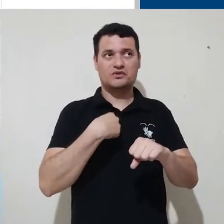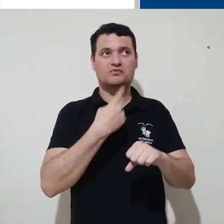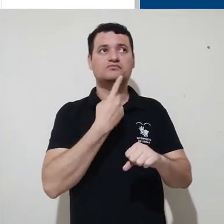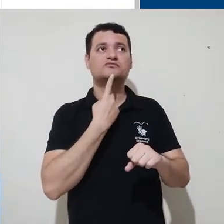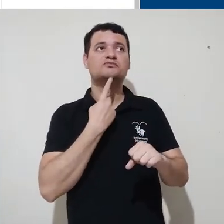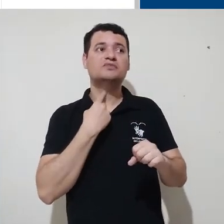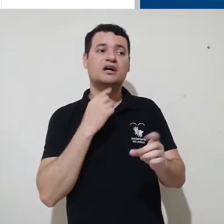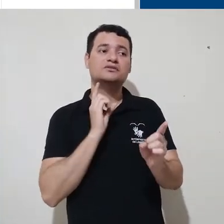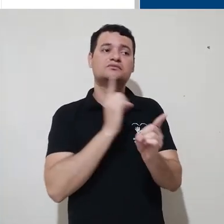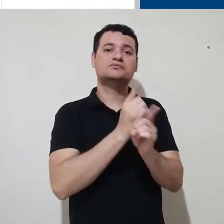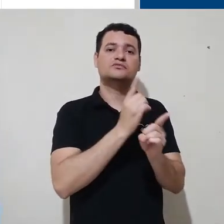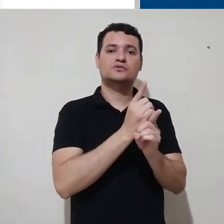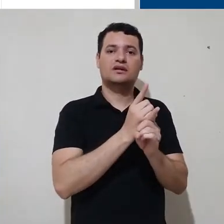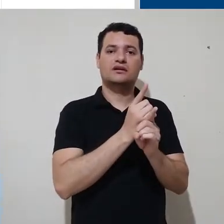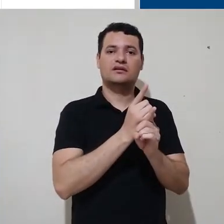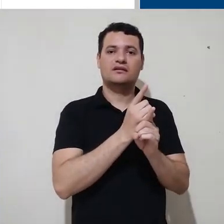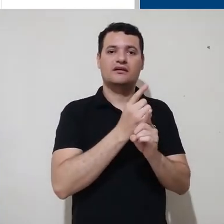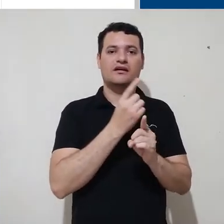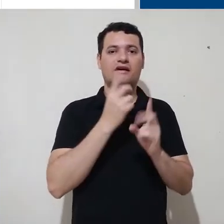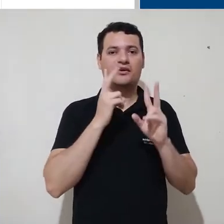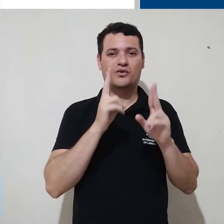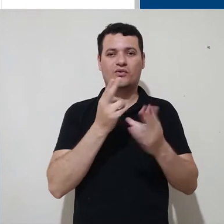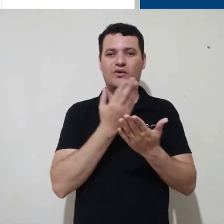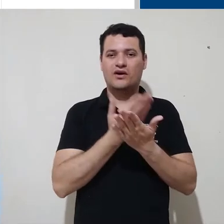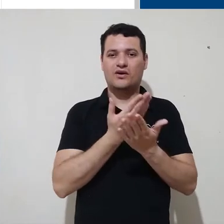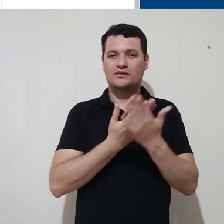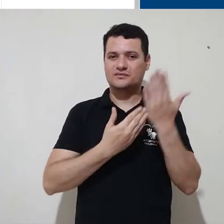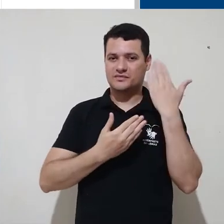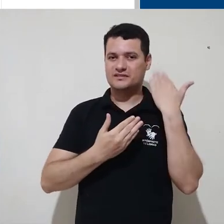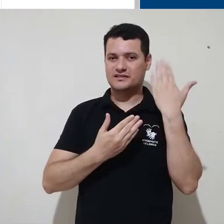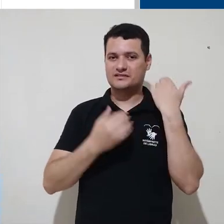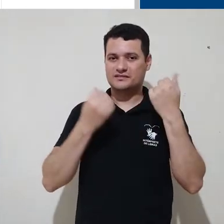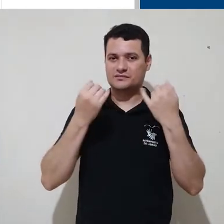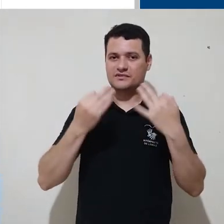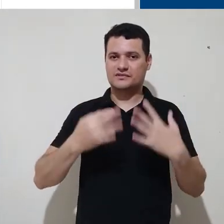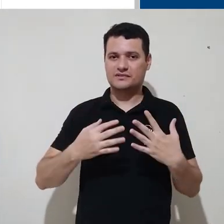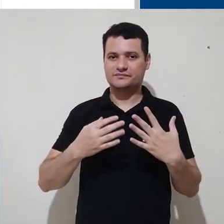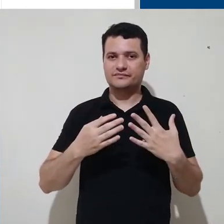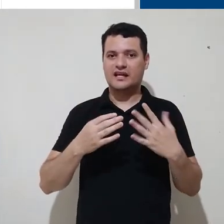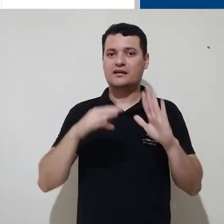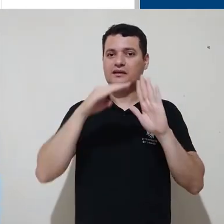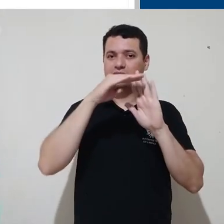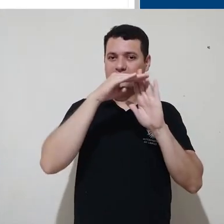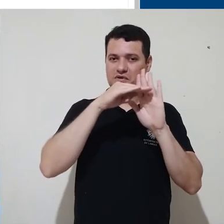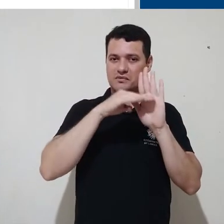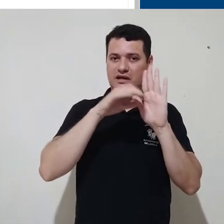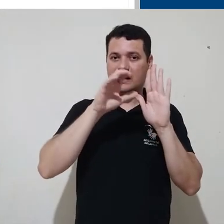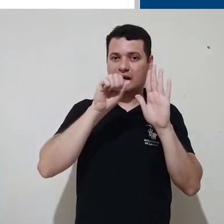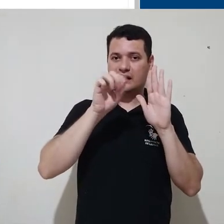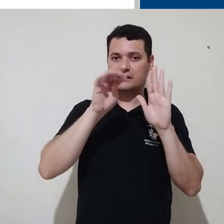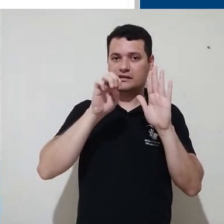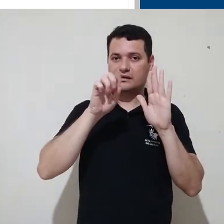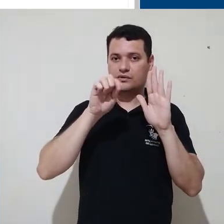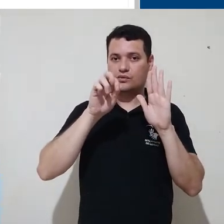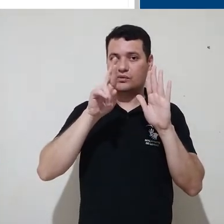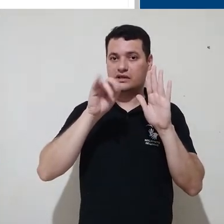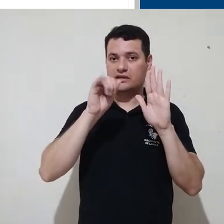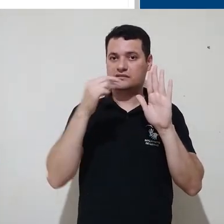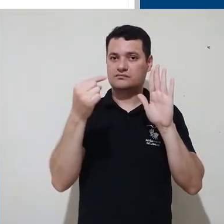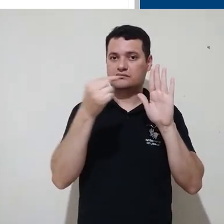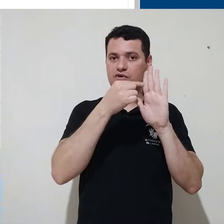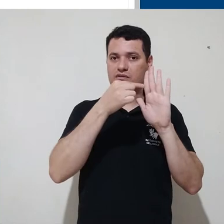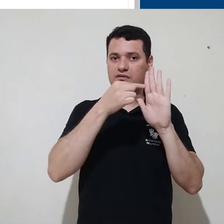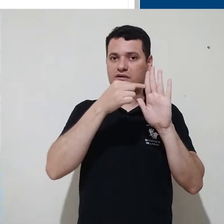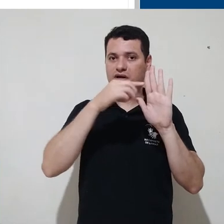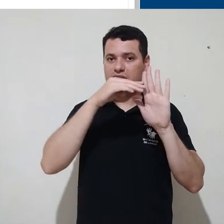desejamos localizar, faremos como fizemos em aulas anteriores, clicar sobre a categoria. Dentro da categoria nós